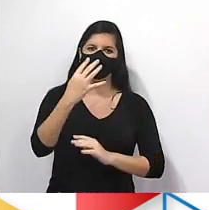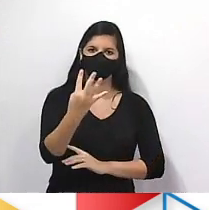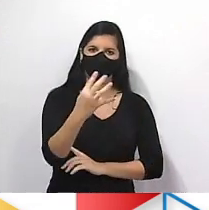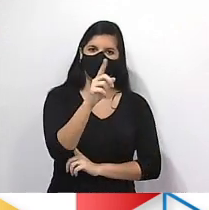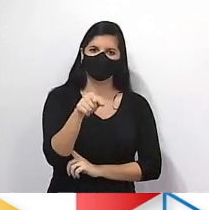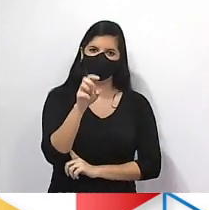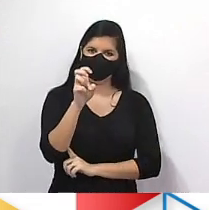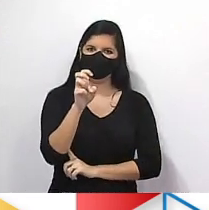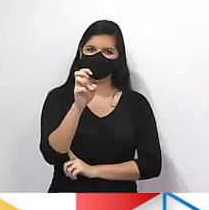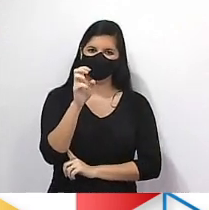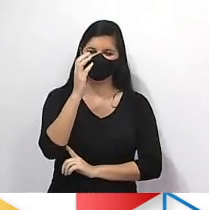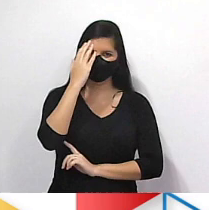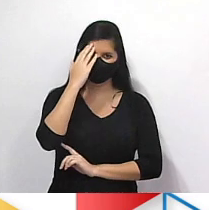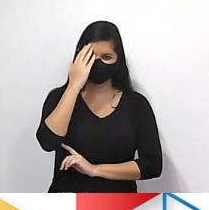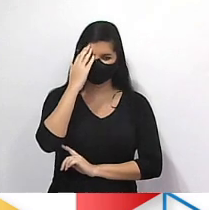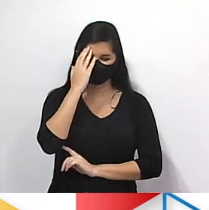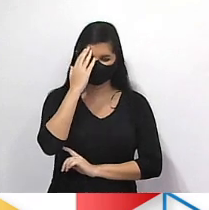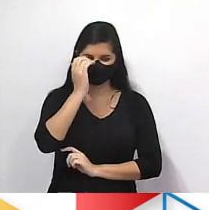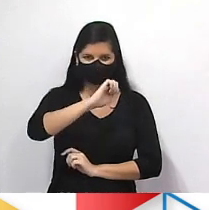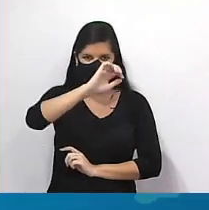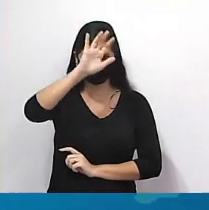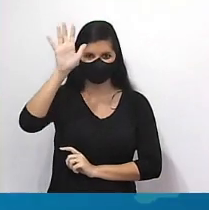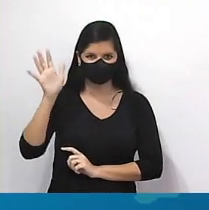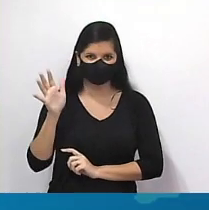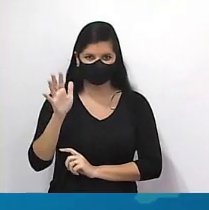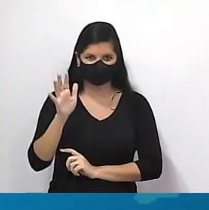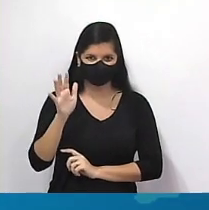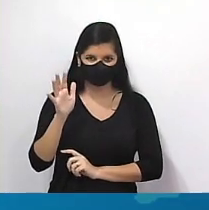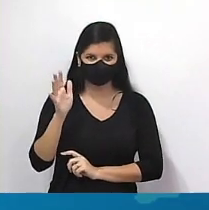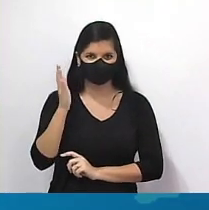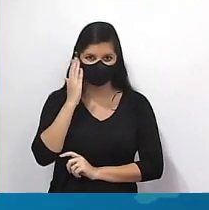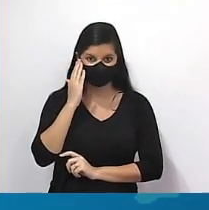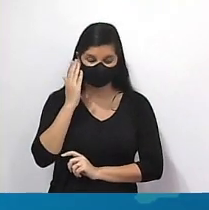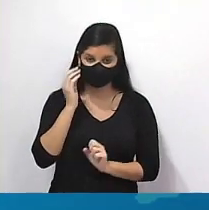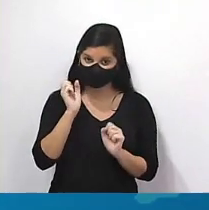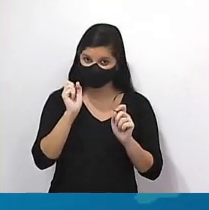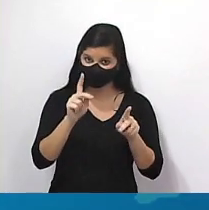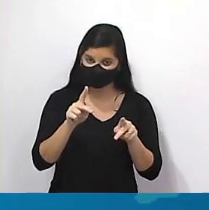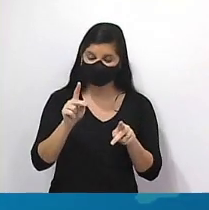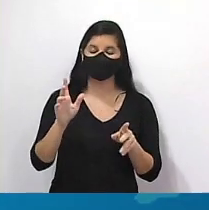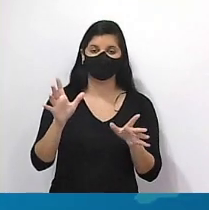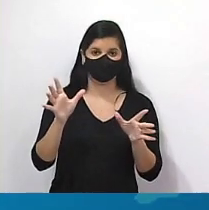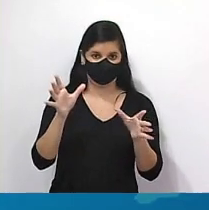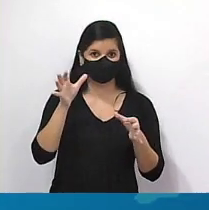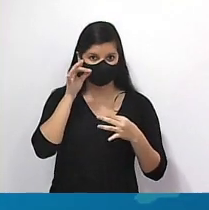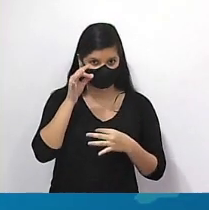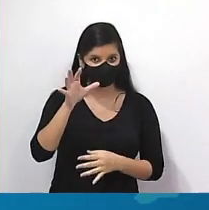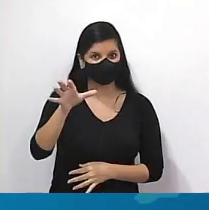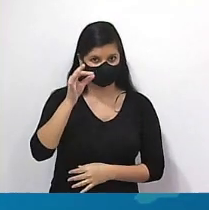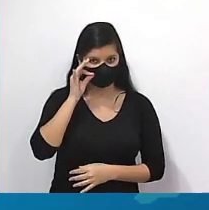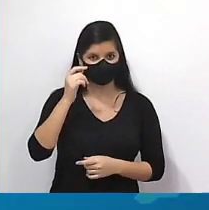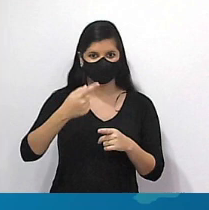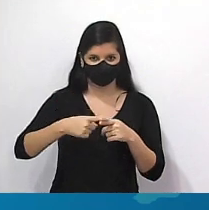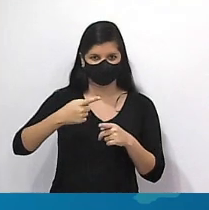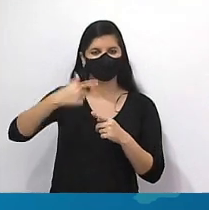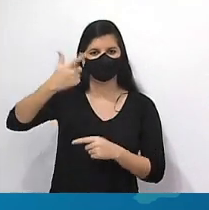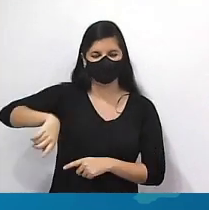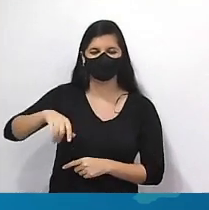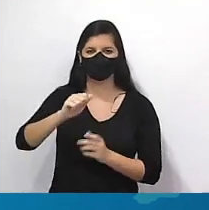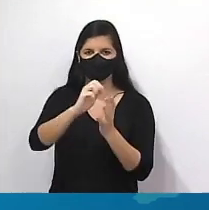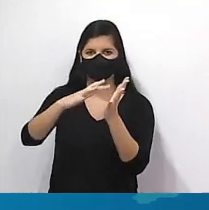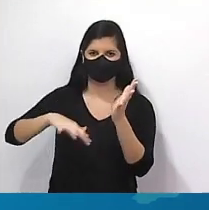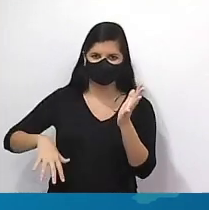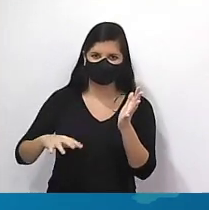Tá claro isso para você? Ficou aí no meio dessa distância? Entendeu? Então presta bem atenção que a gente vai botar uns exercícios para